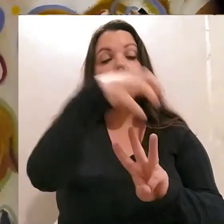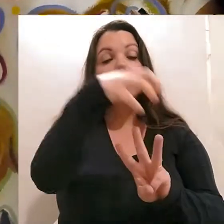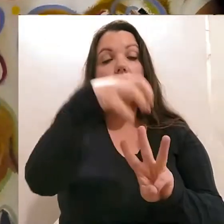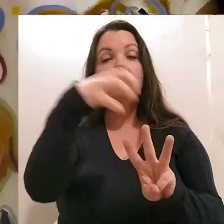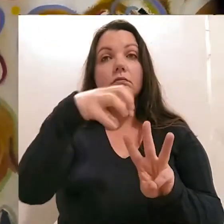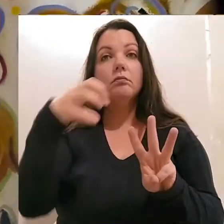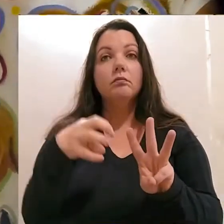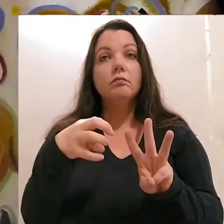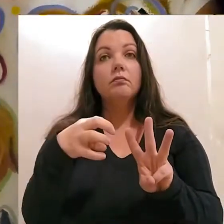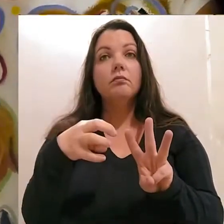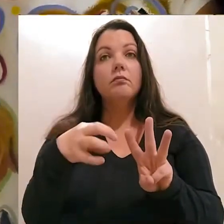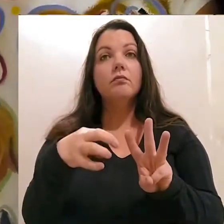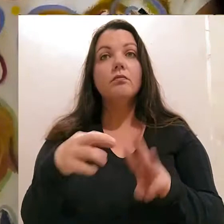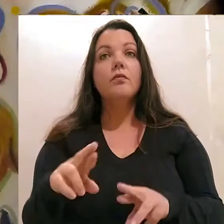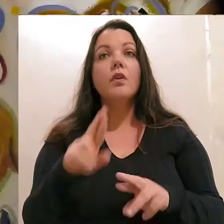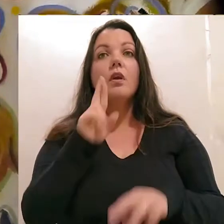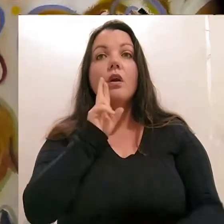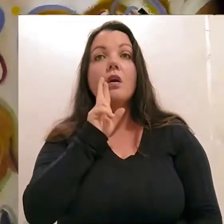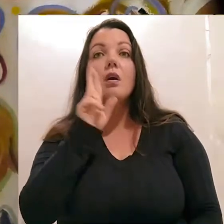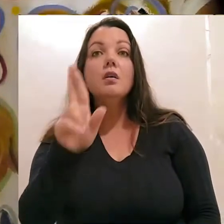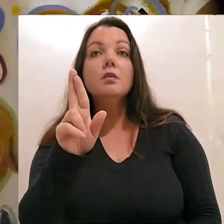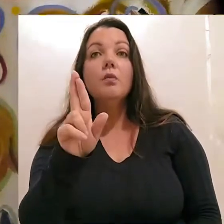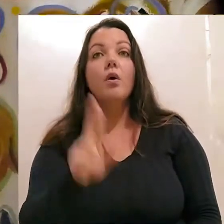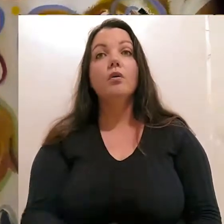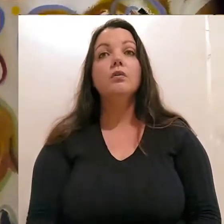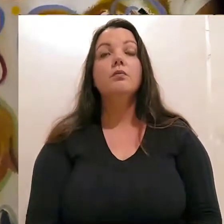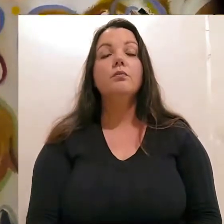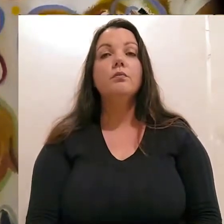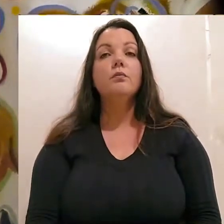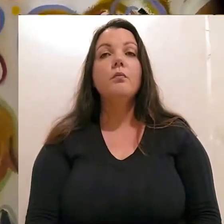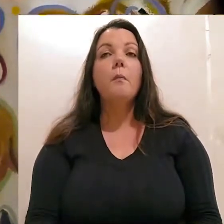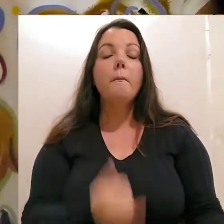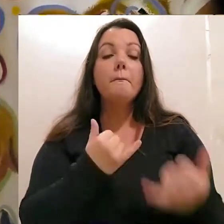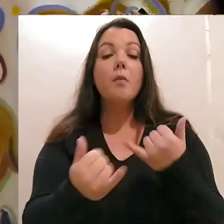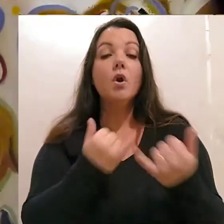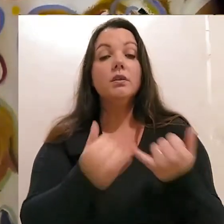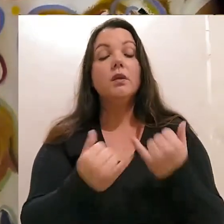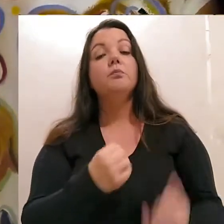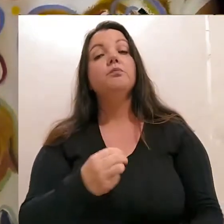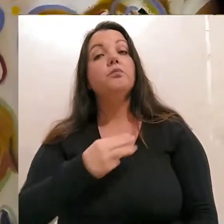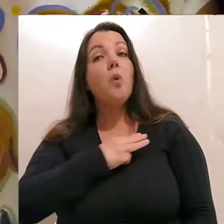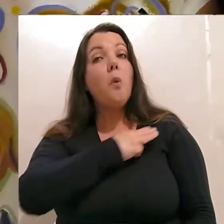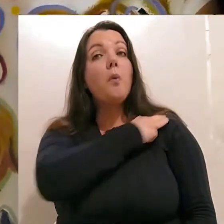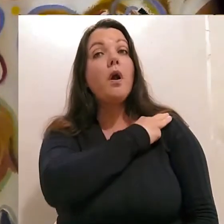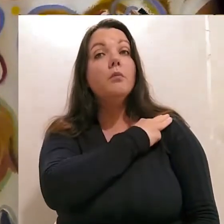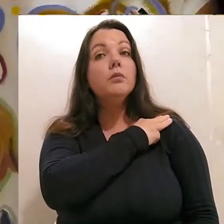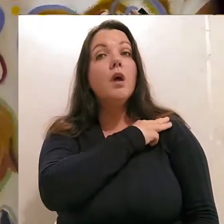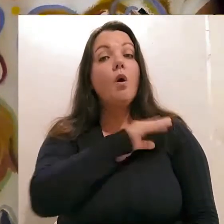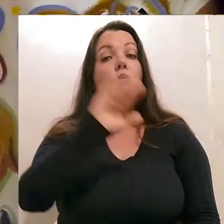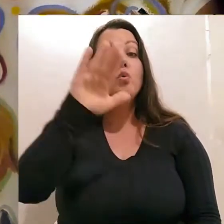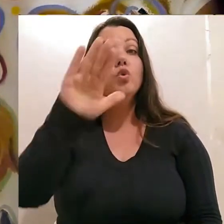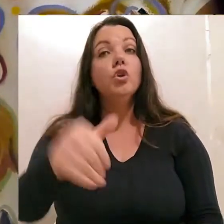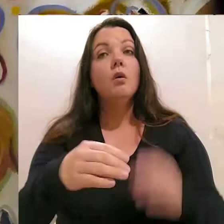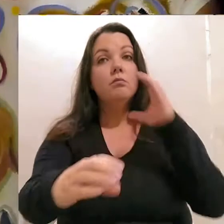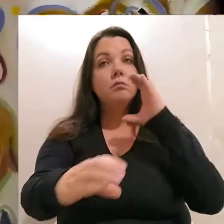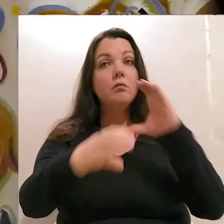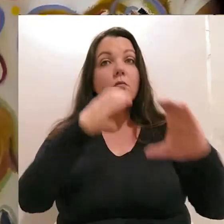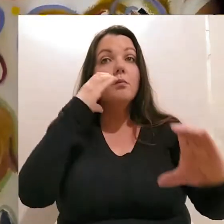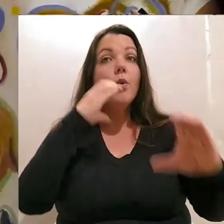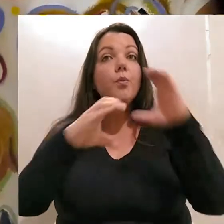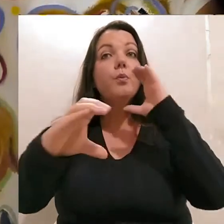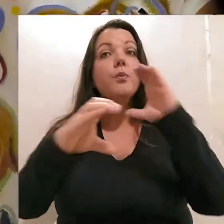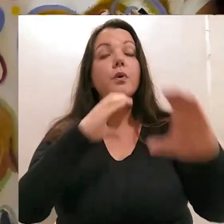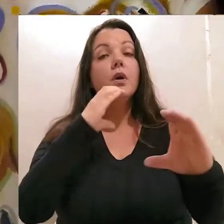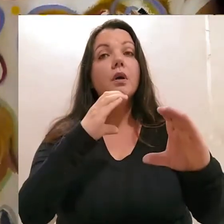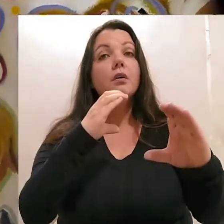Melo as respostas né Ela é feito eu tenho o capitão puxa uma um